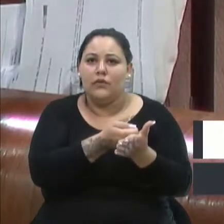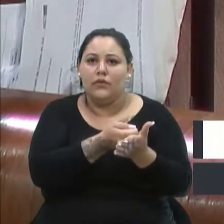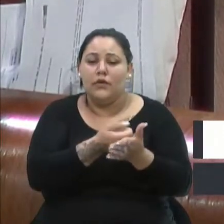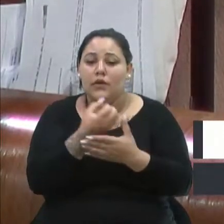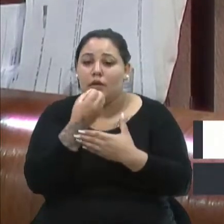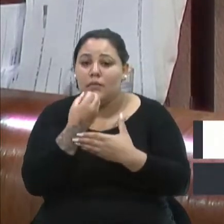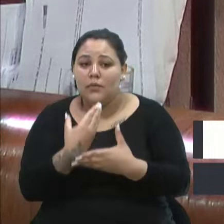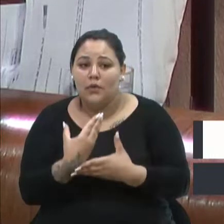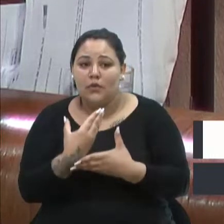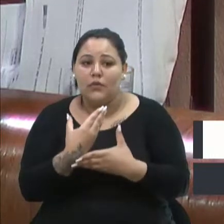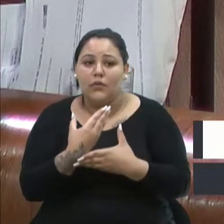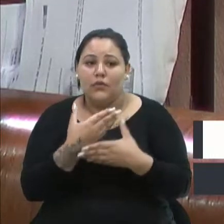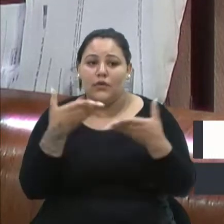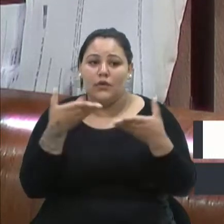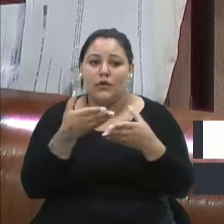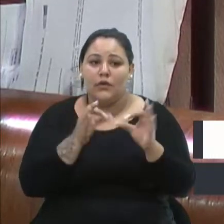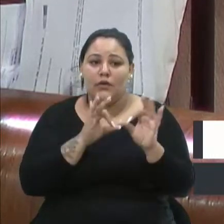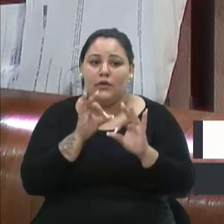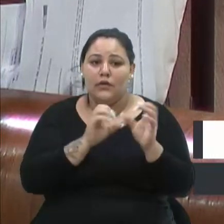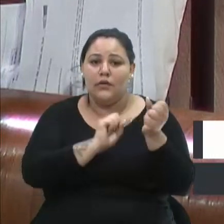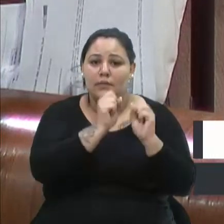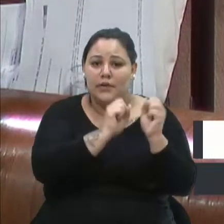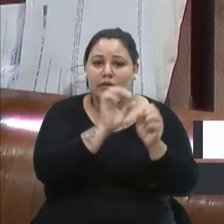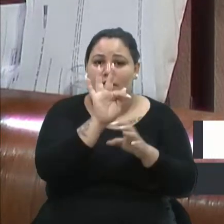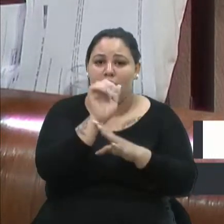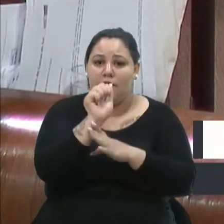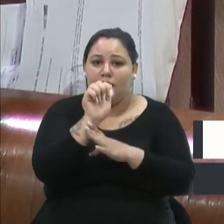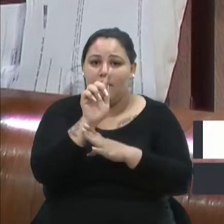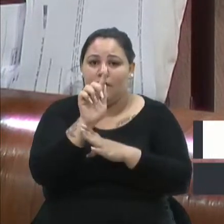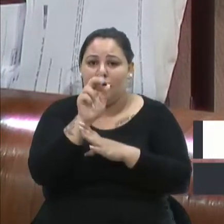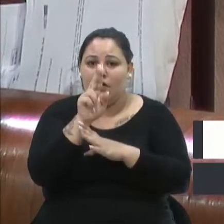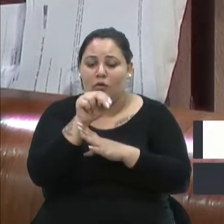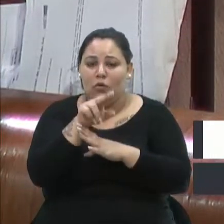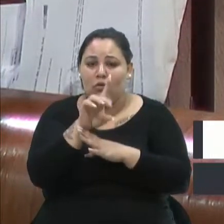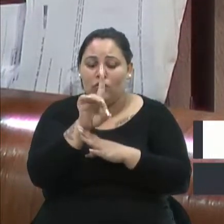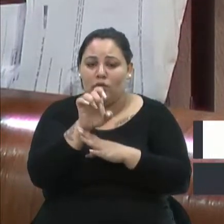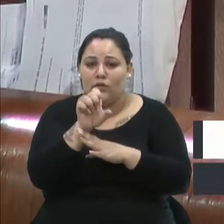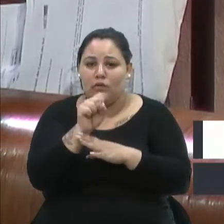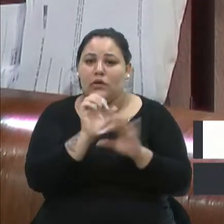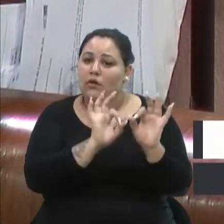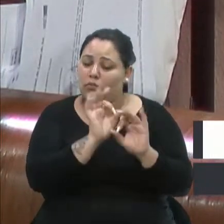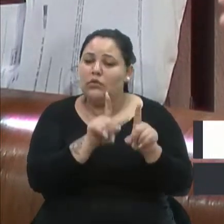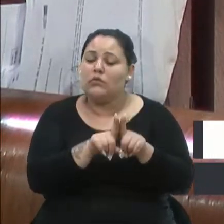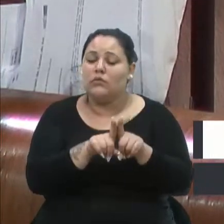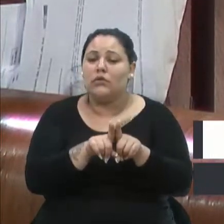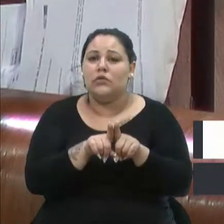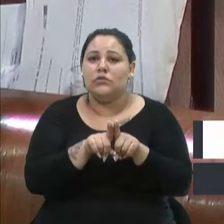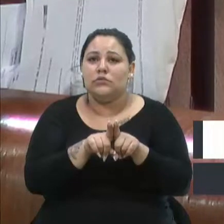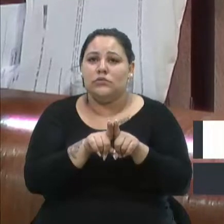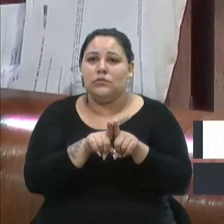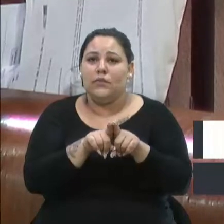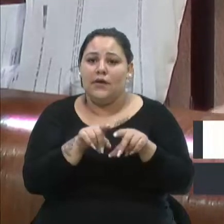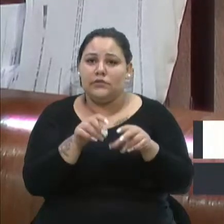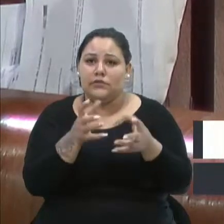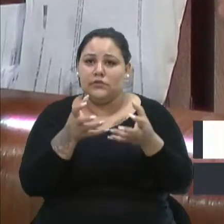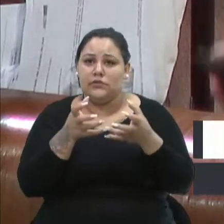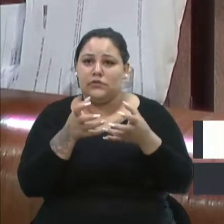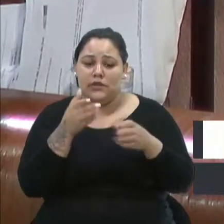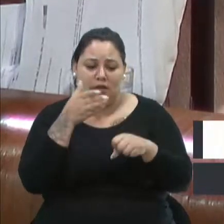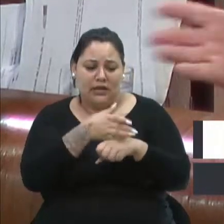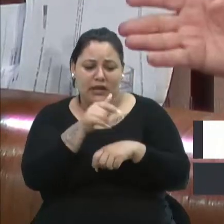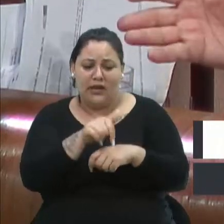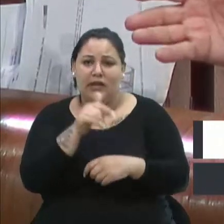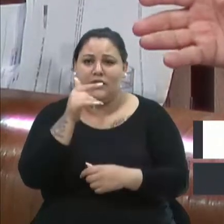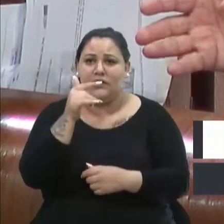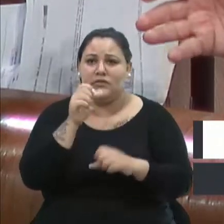está ressuscitando. E gostaria que o senhor, como líder do governo, porque a gente se chateia, chegar de manhã e receber